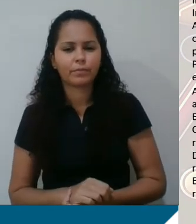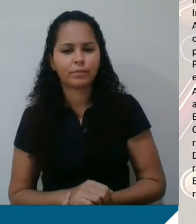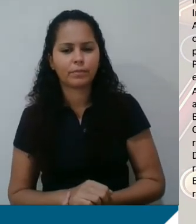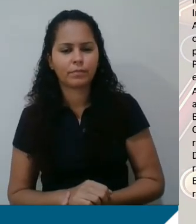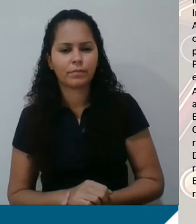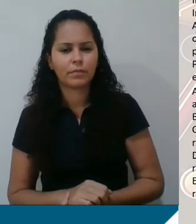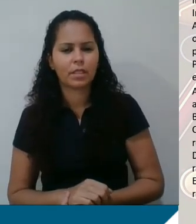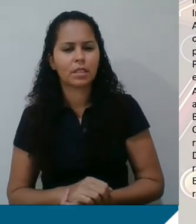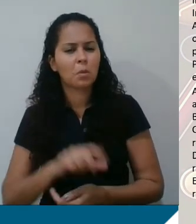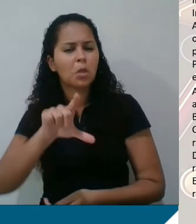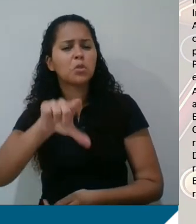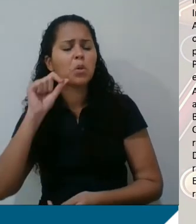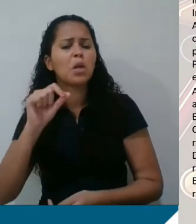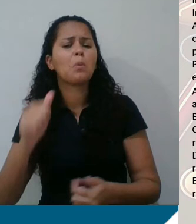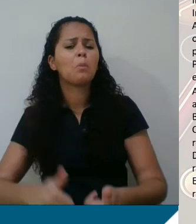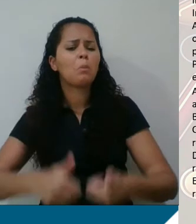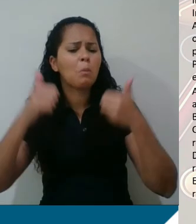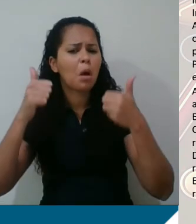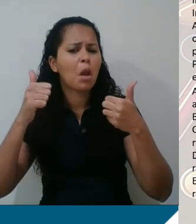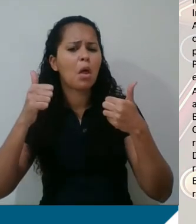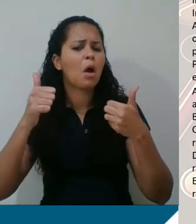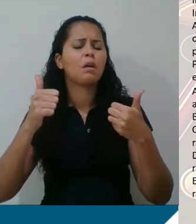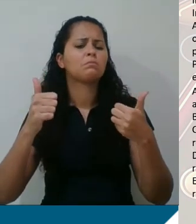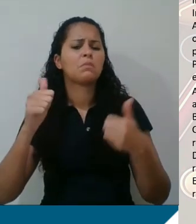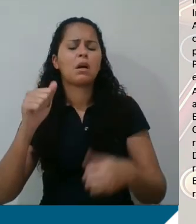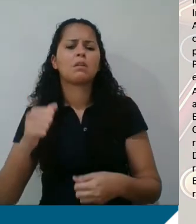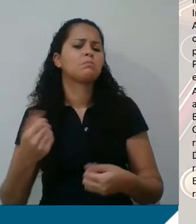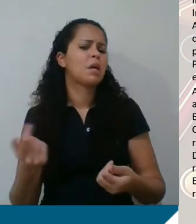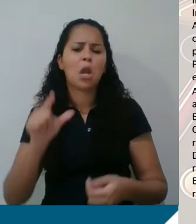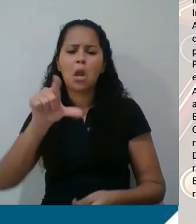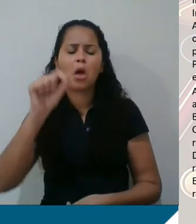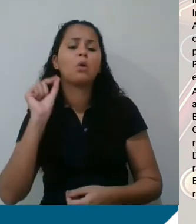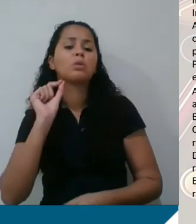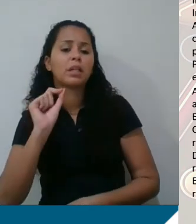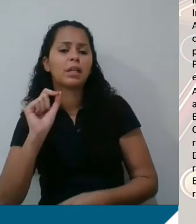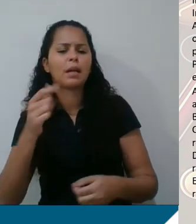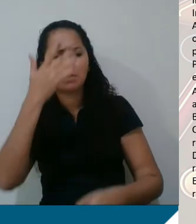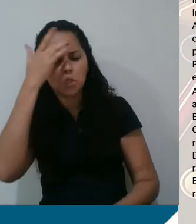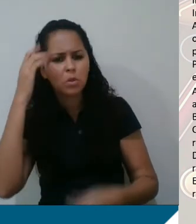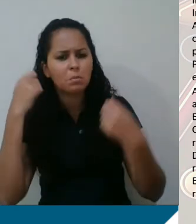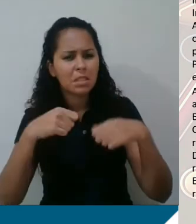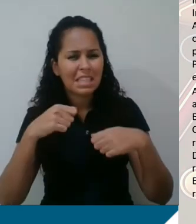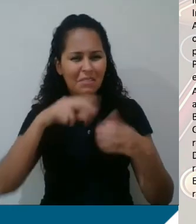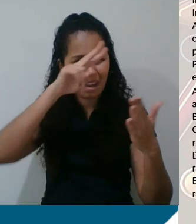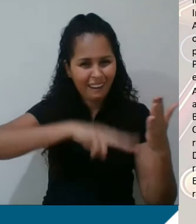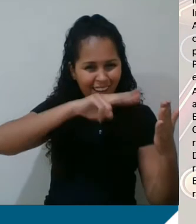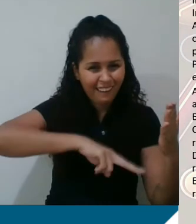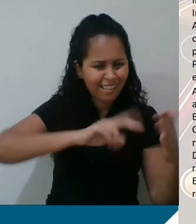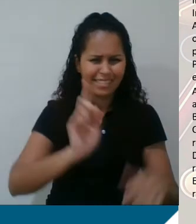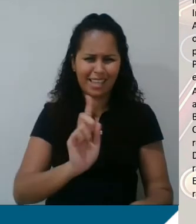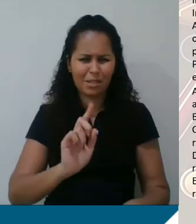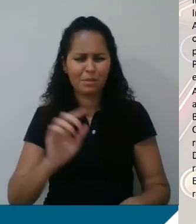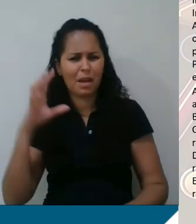alcance. Para escolher um investimento com a maior rentabilidade anual, ou seja, o melhor investimento, a pessoa deverá, eu